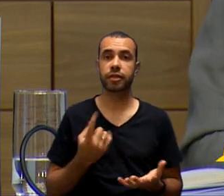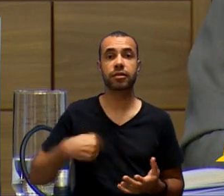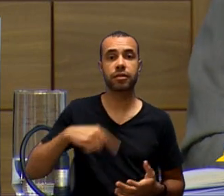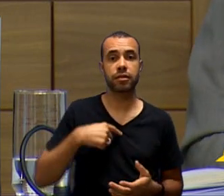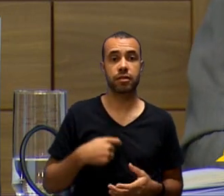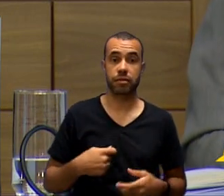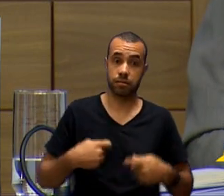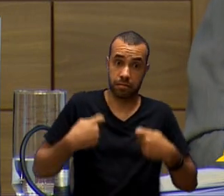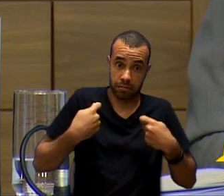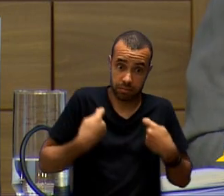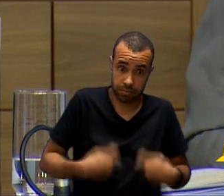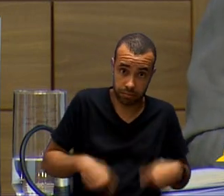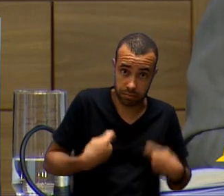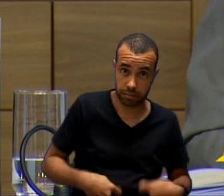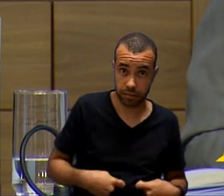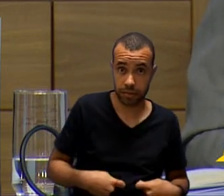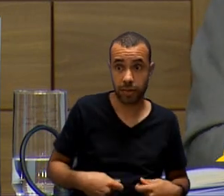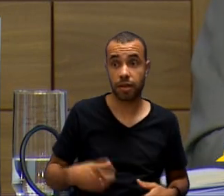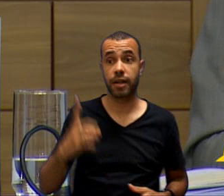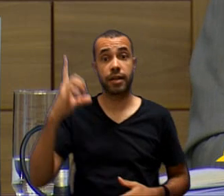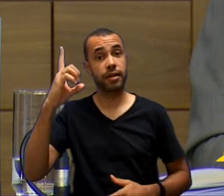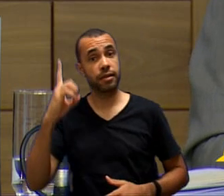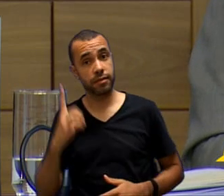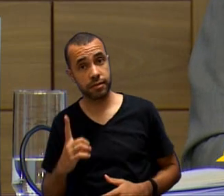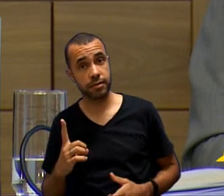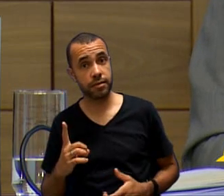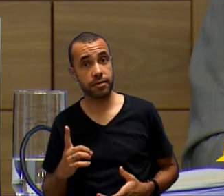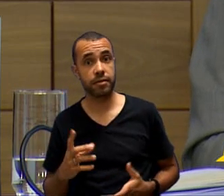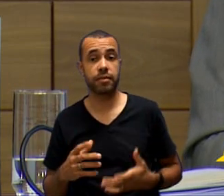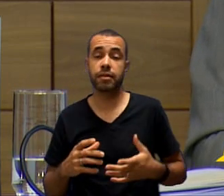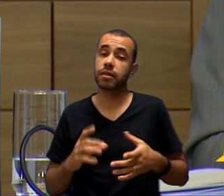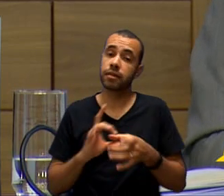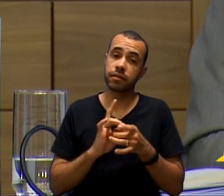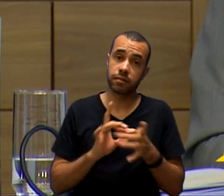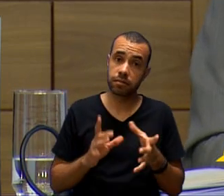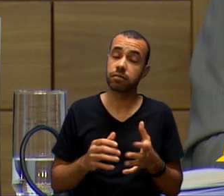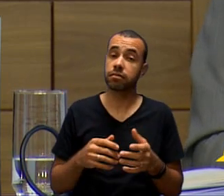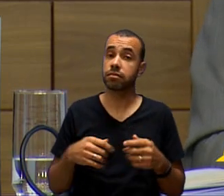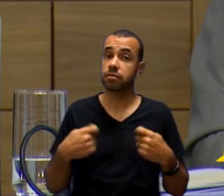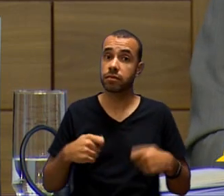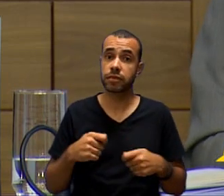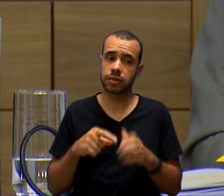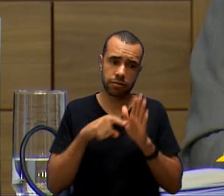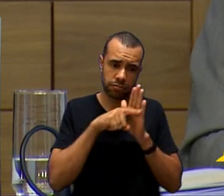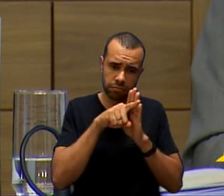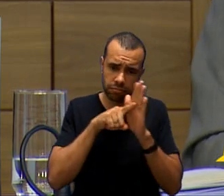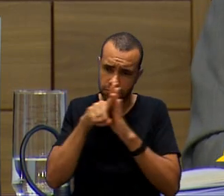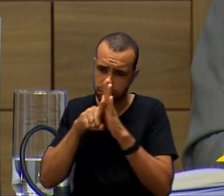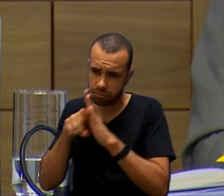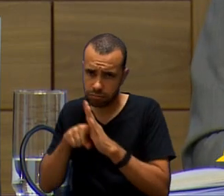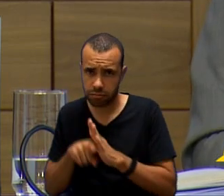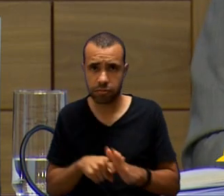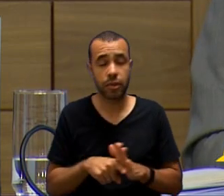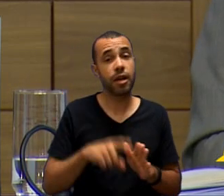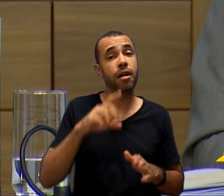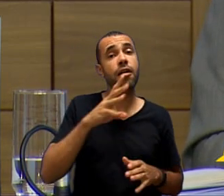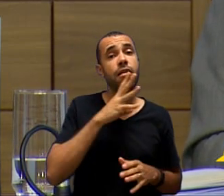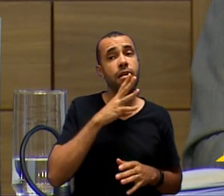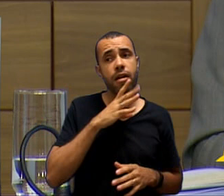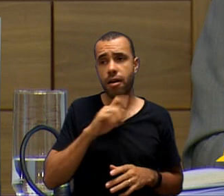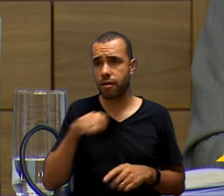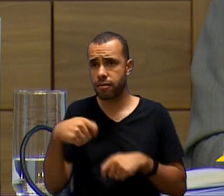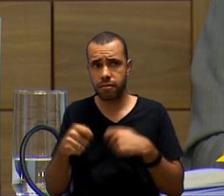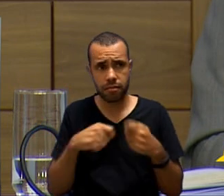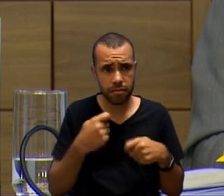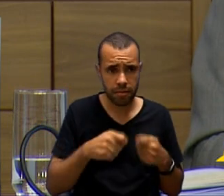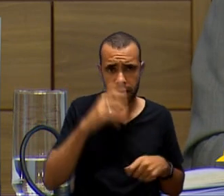deveres, e precisamos conhecê-los para melhorar no dia a dia a qualidade de